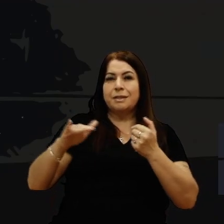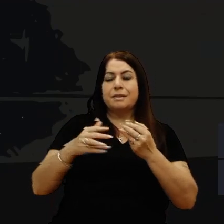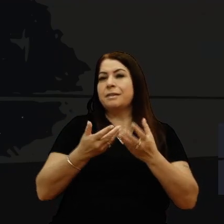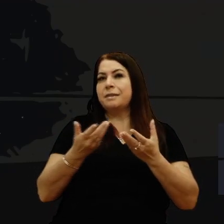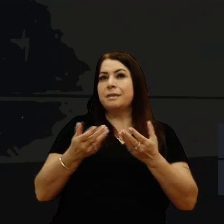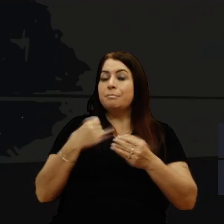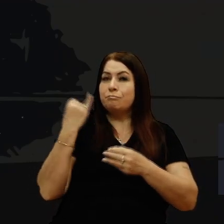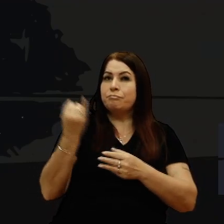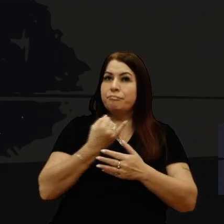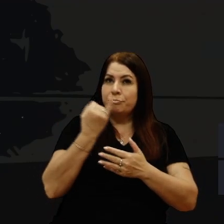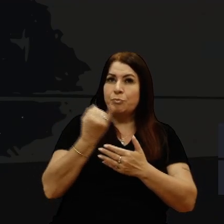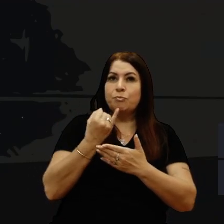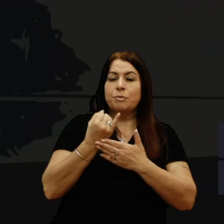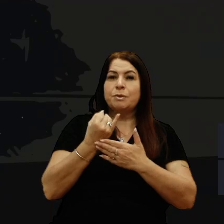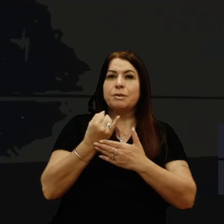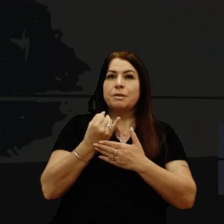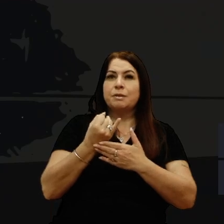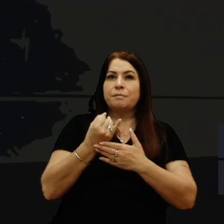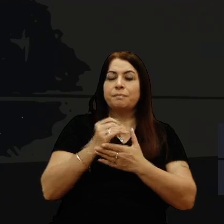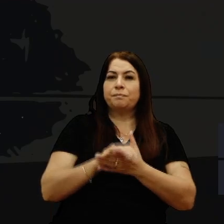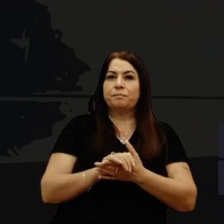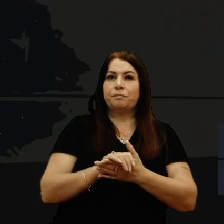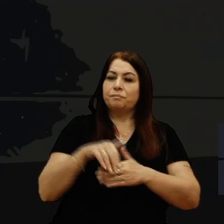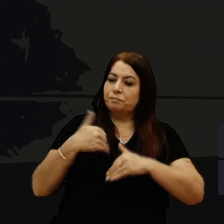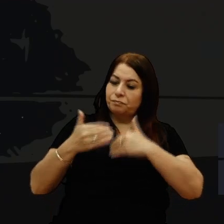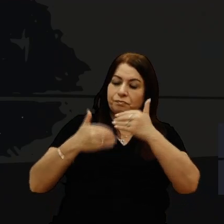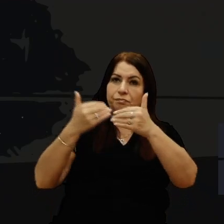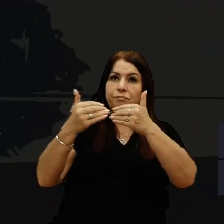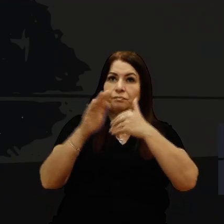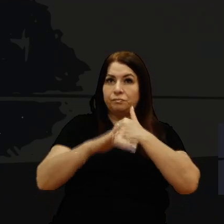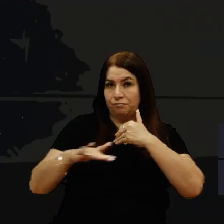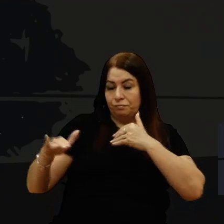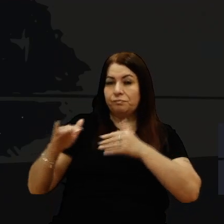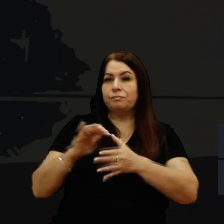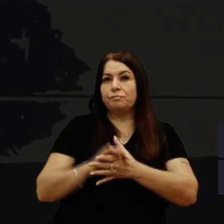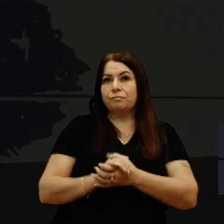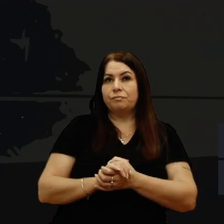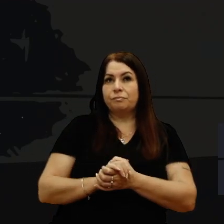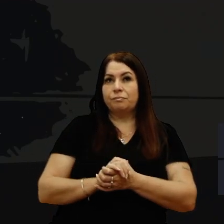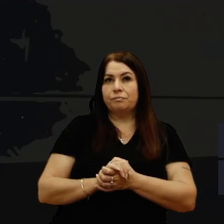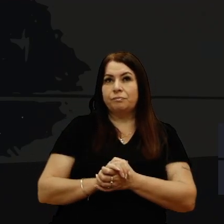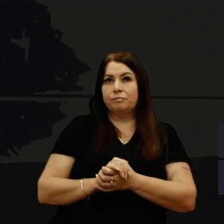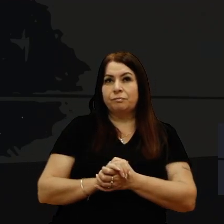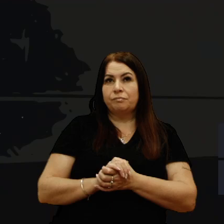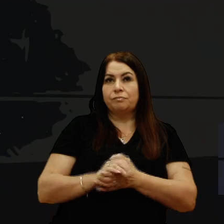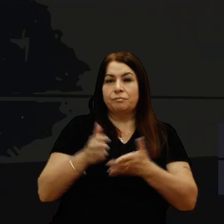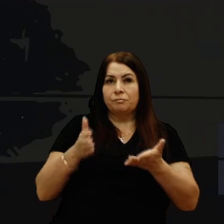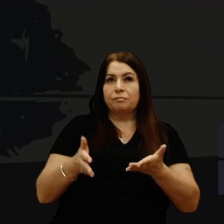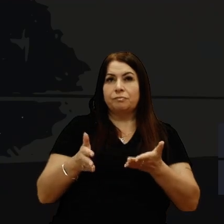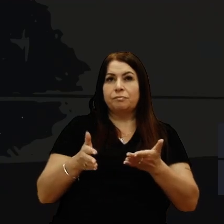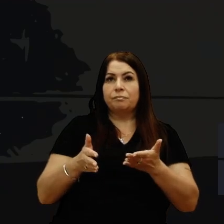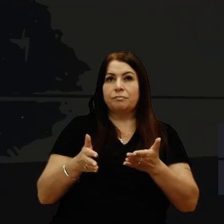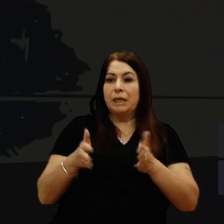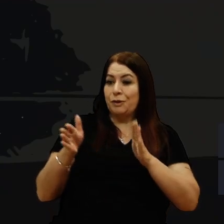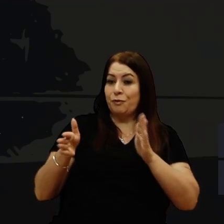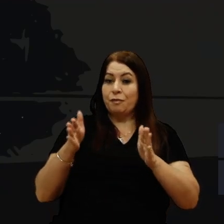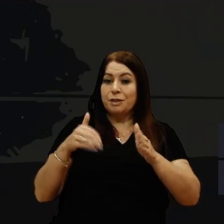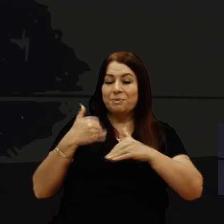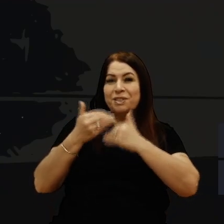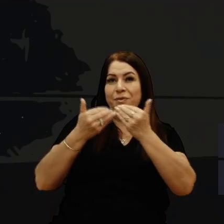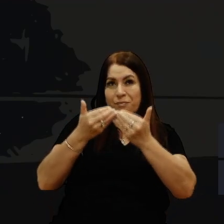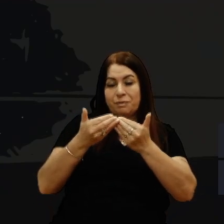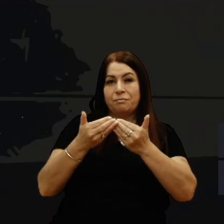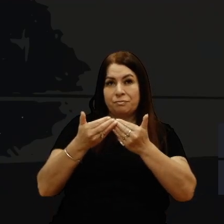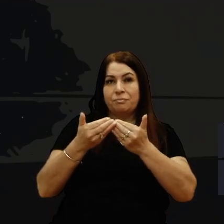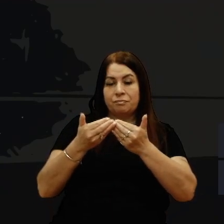tanta importância, né, na criação, né, das nossas crianças que agora estão em fase de desenvolvimento,